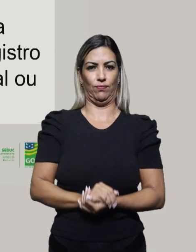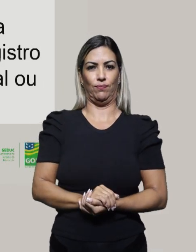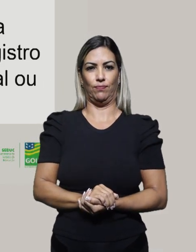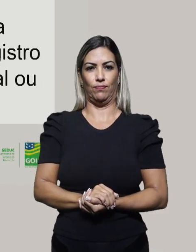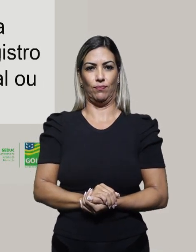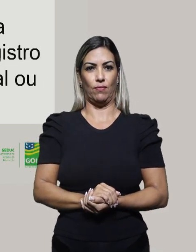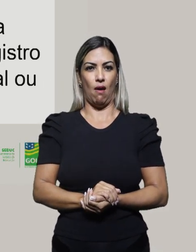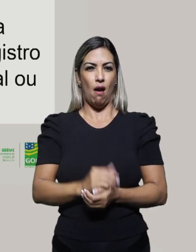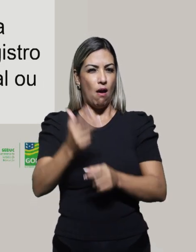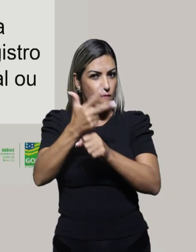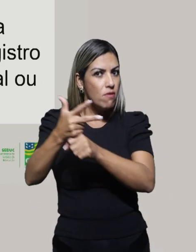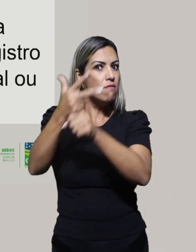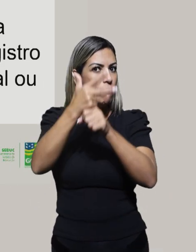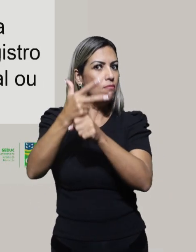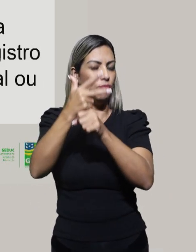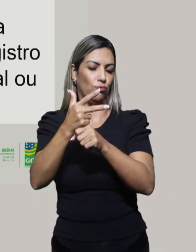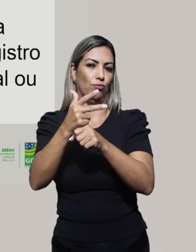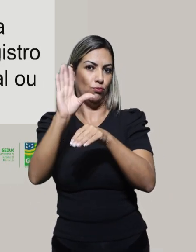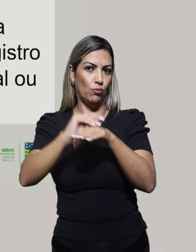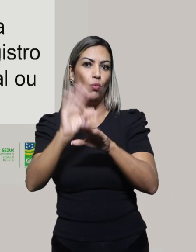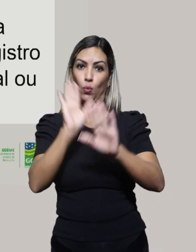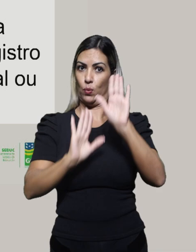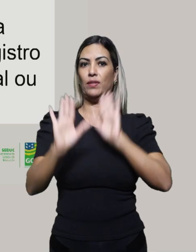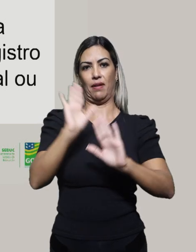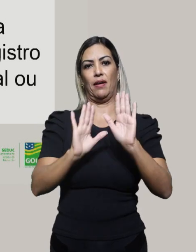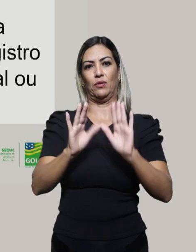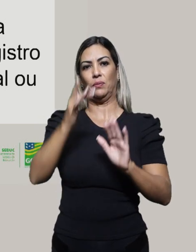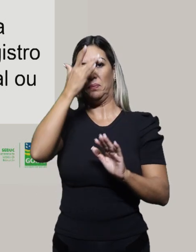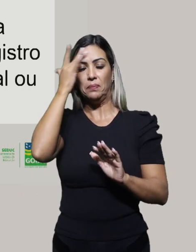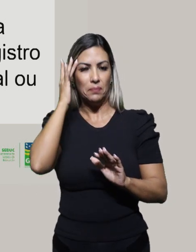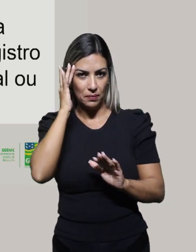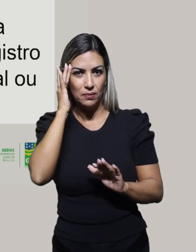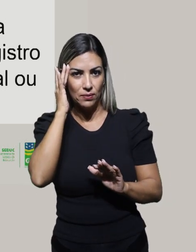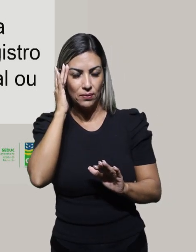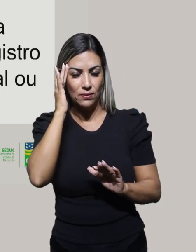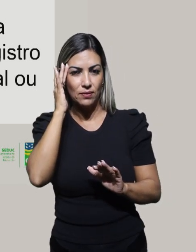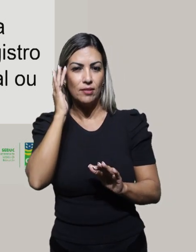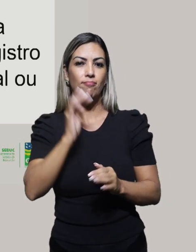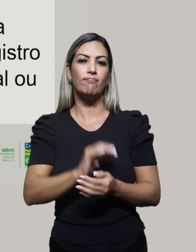fotografia, a montagem do vídeo, para incluir pessoa